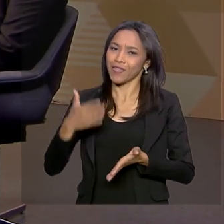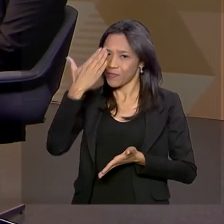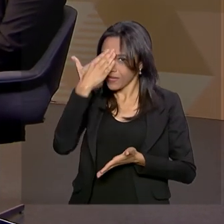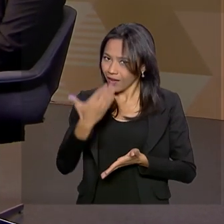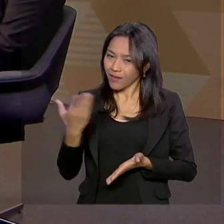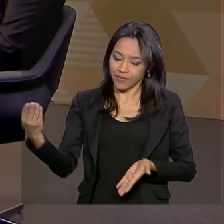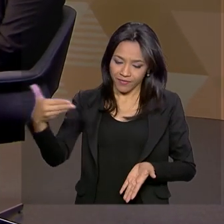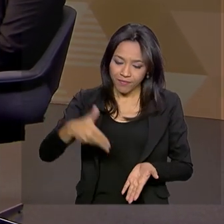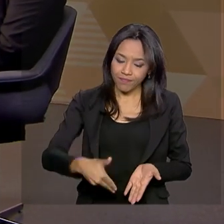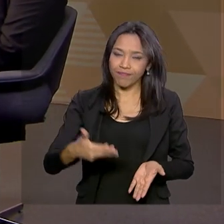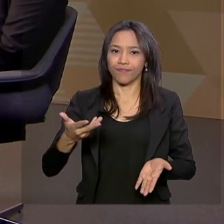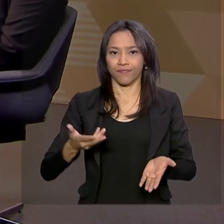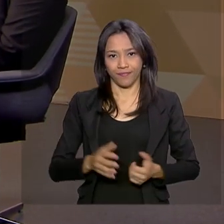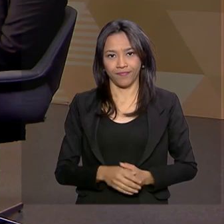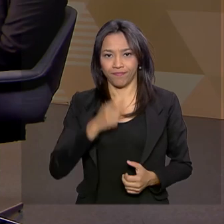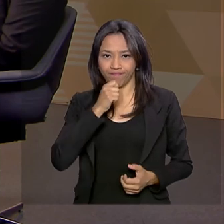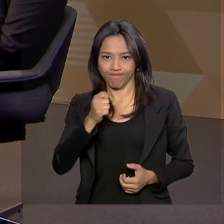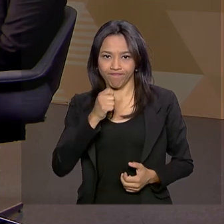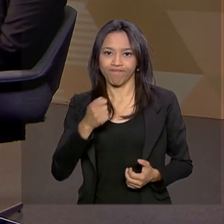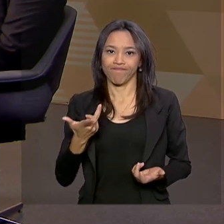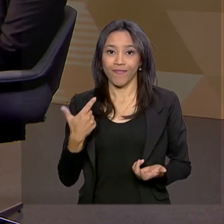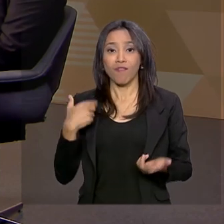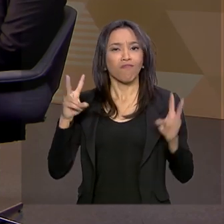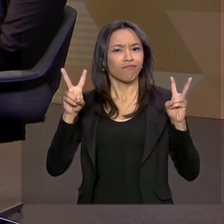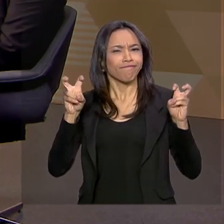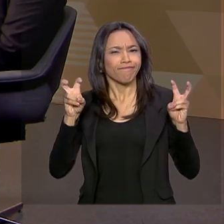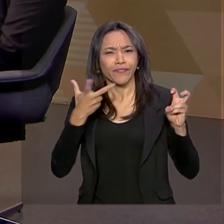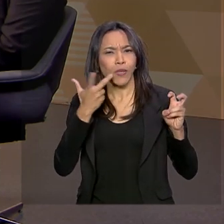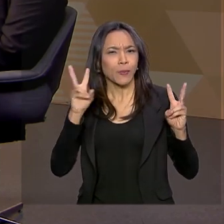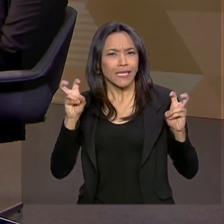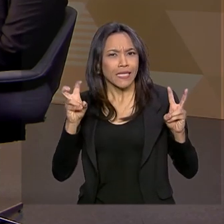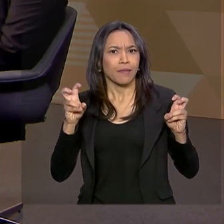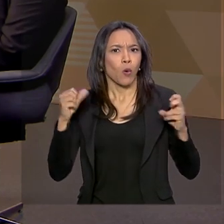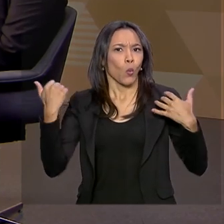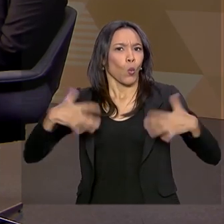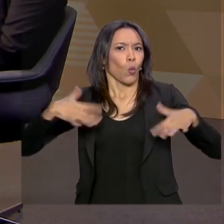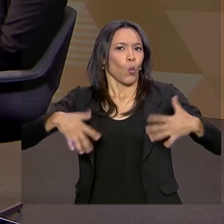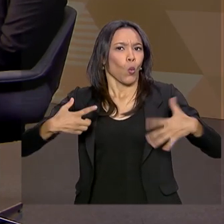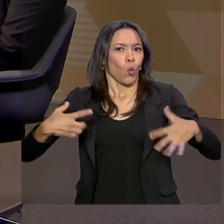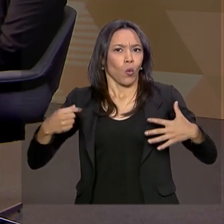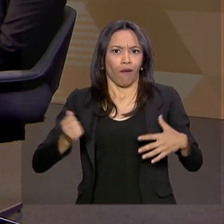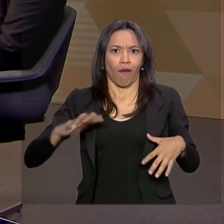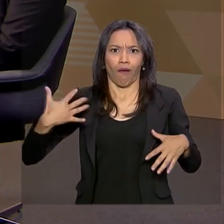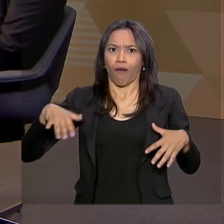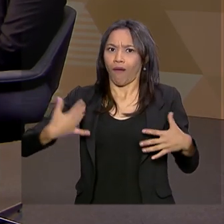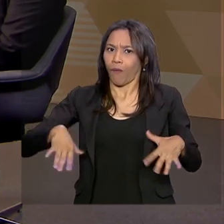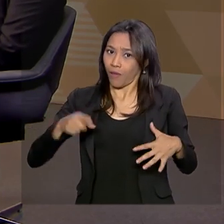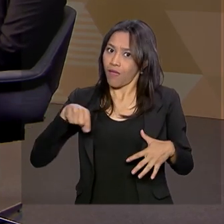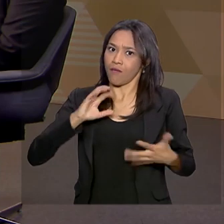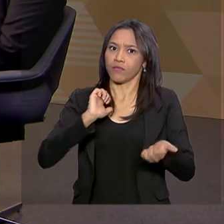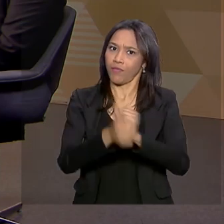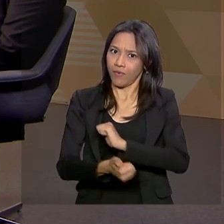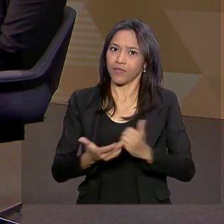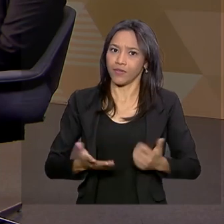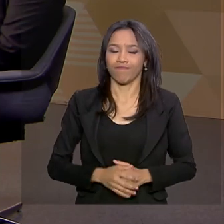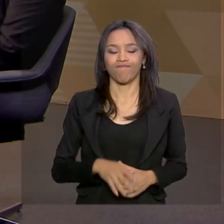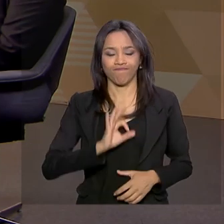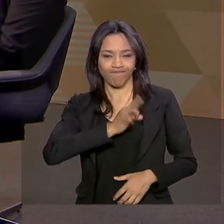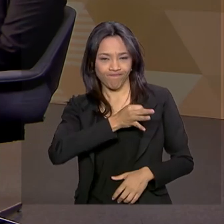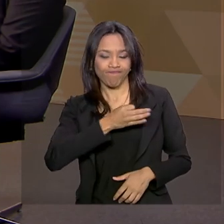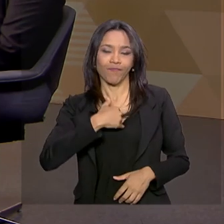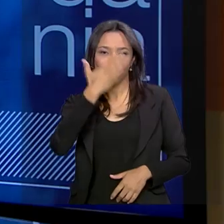pela presença aqui no Brasil em Pauta, para a gente falar de um tema tão caro ao Brasil brasileiro, que é o esporte, né? Exatamente.